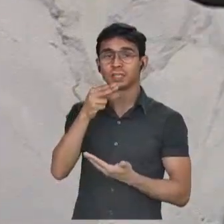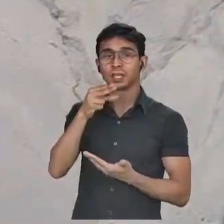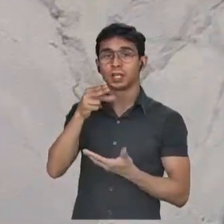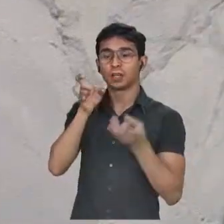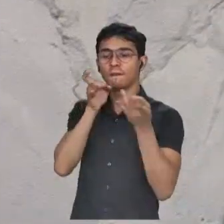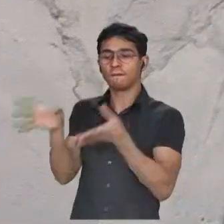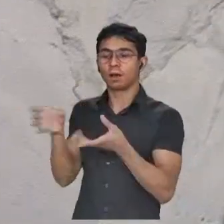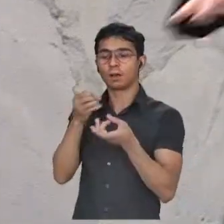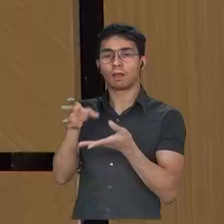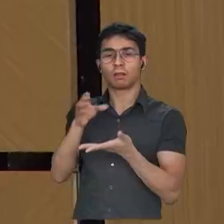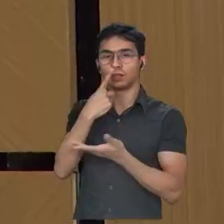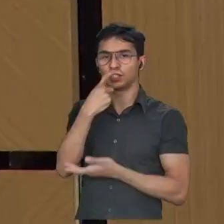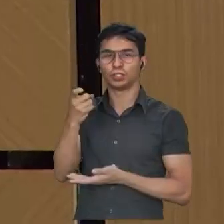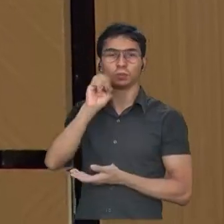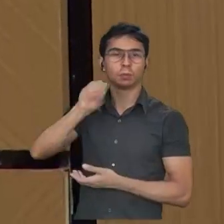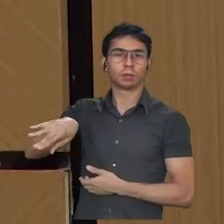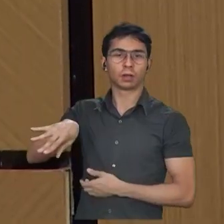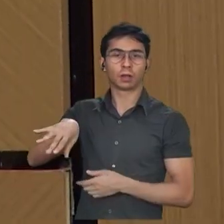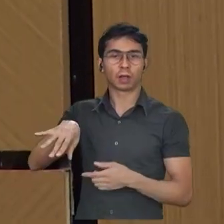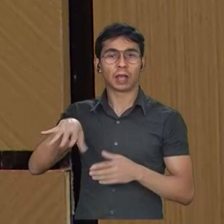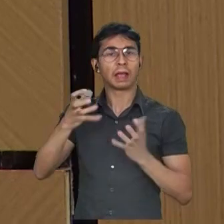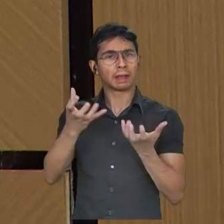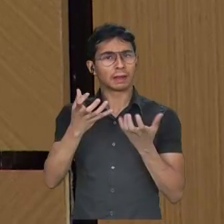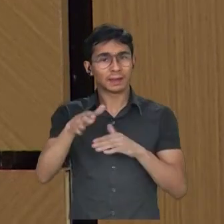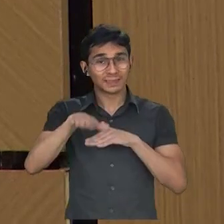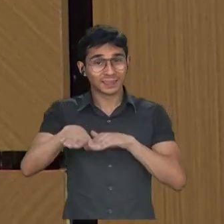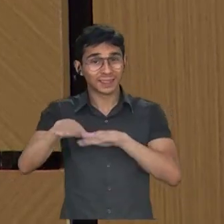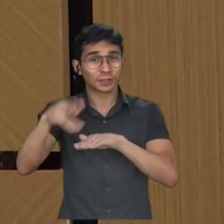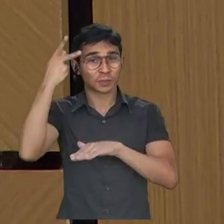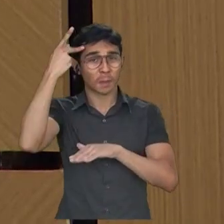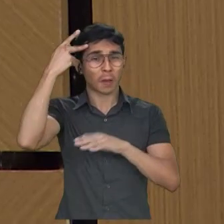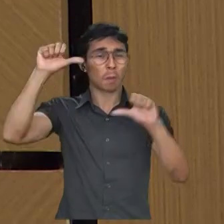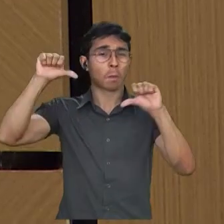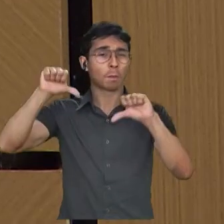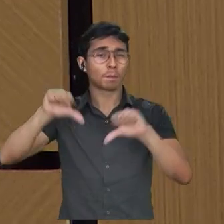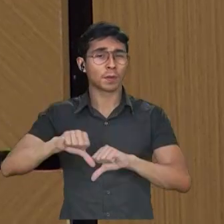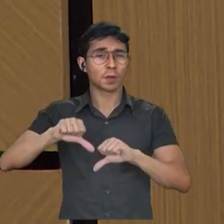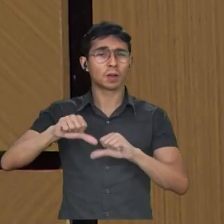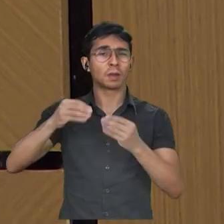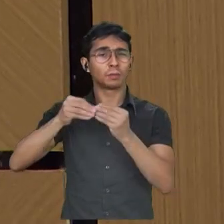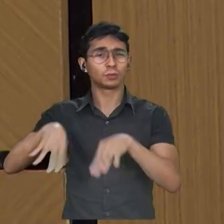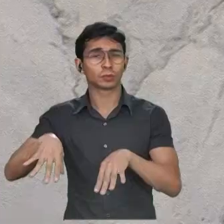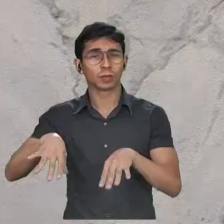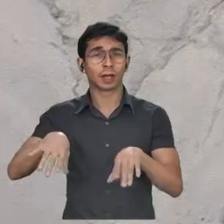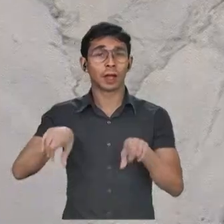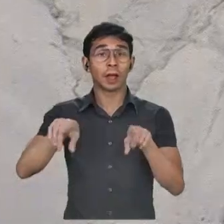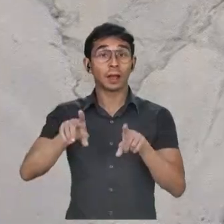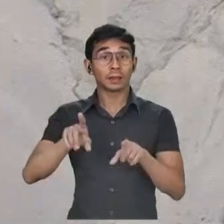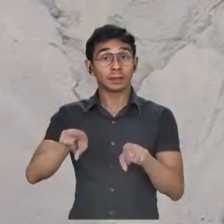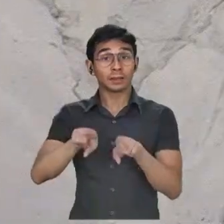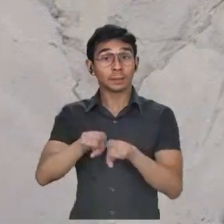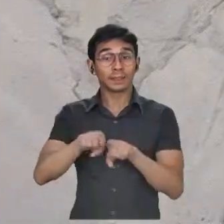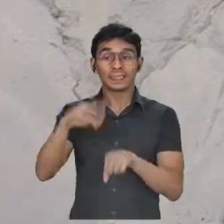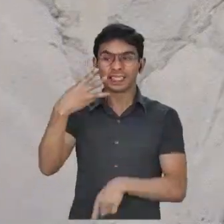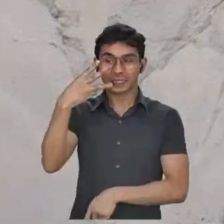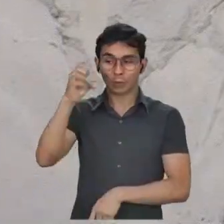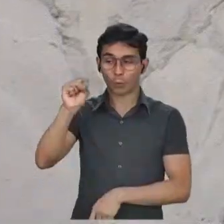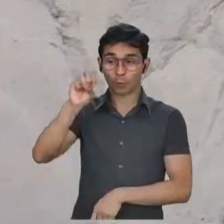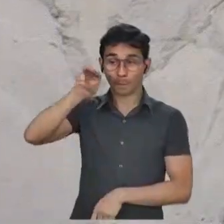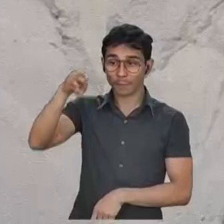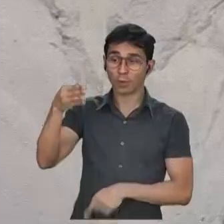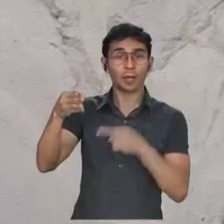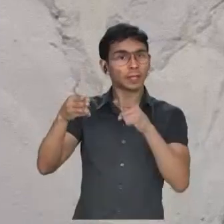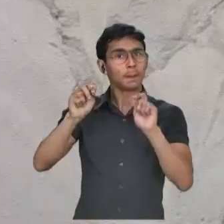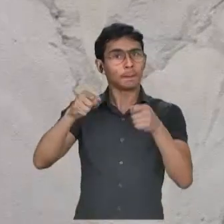nós estamos querendo acabar com o trânsito de são paulo piorar o trânsito de são paulo e ainda pegar 38 milhões que poderiam ser